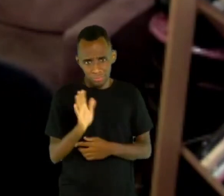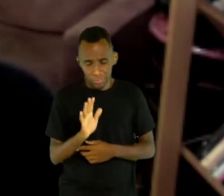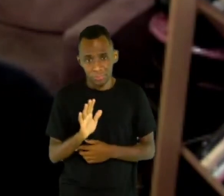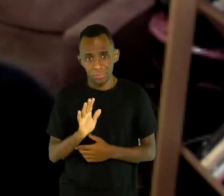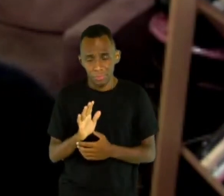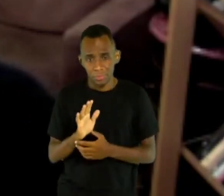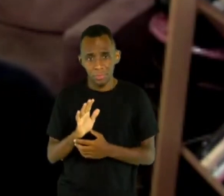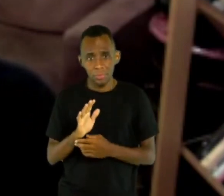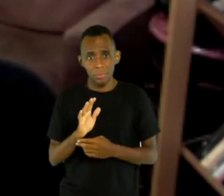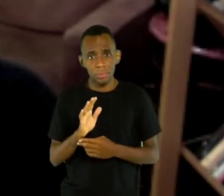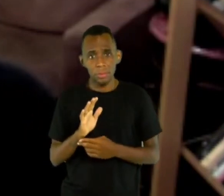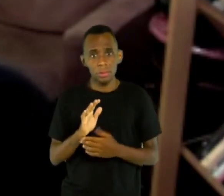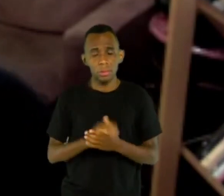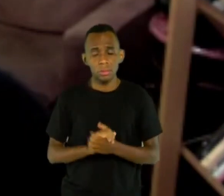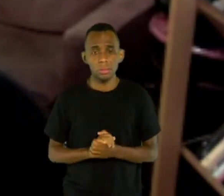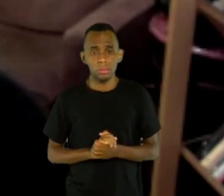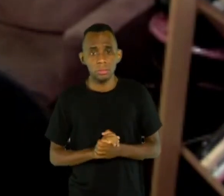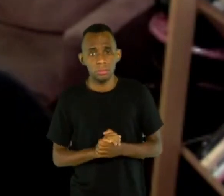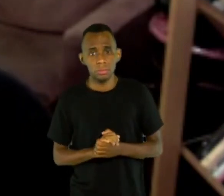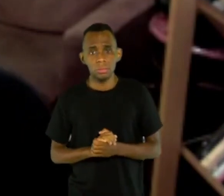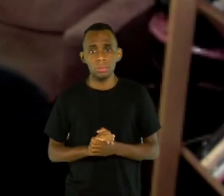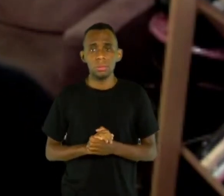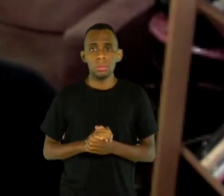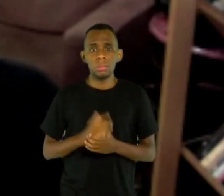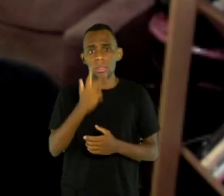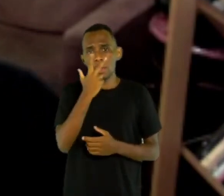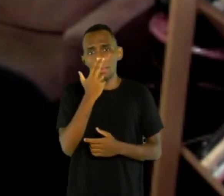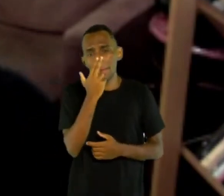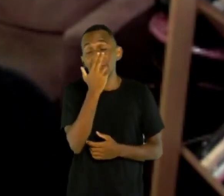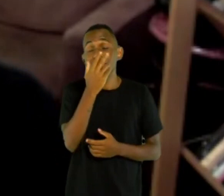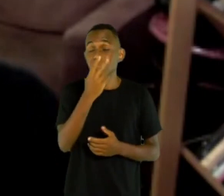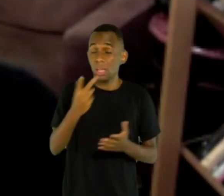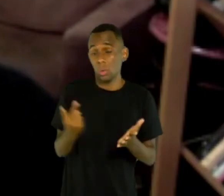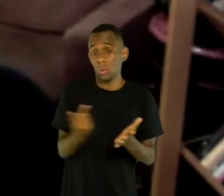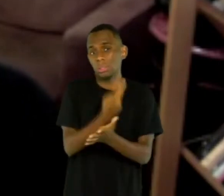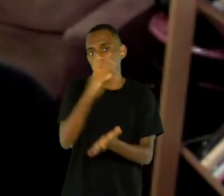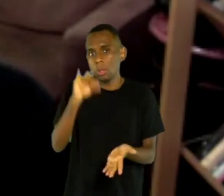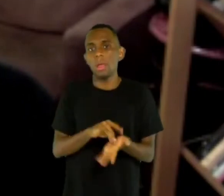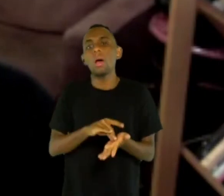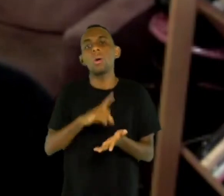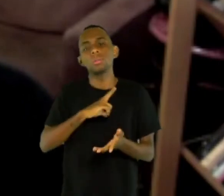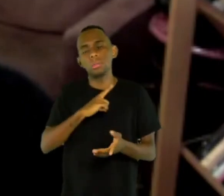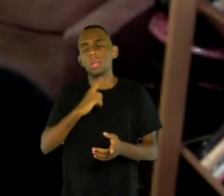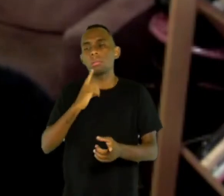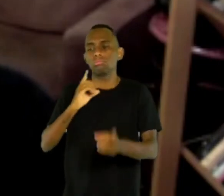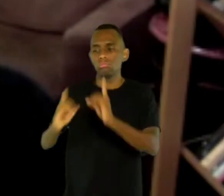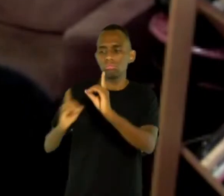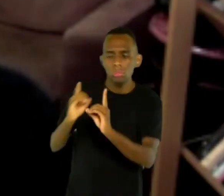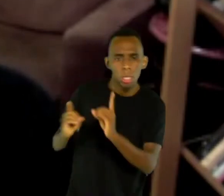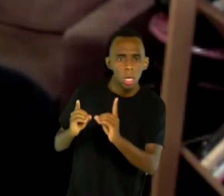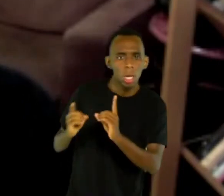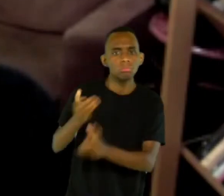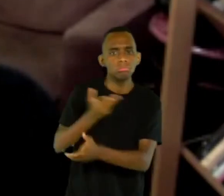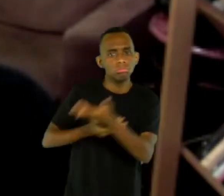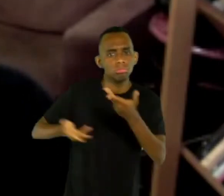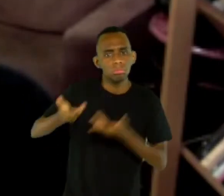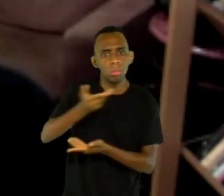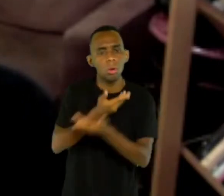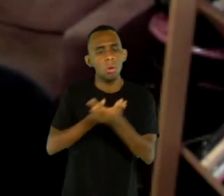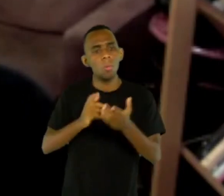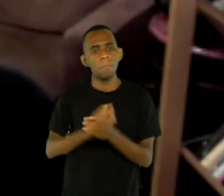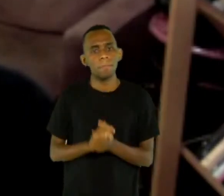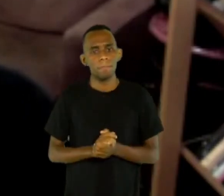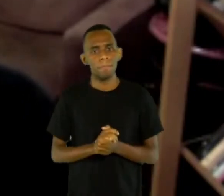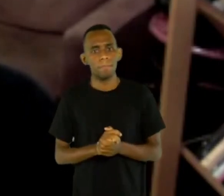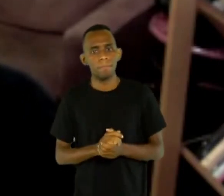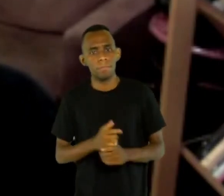né, como se fossem coisas assim de fato. Tem um diálogo que é uma moça que, né, é uma